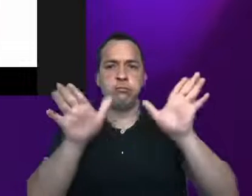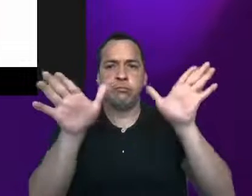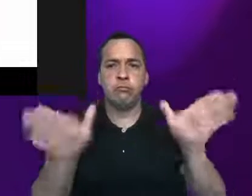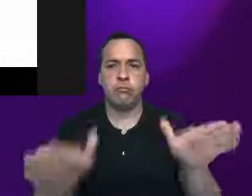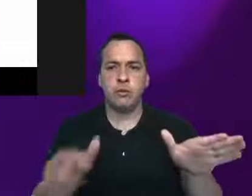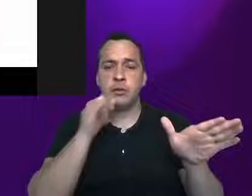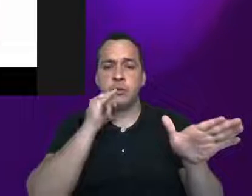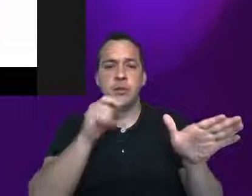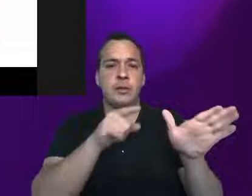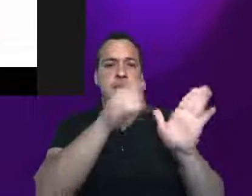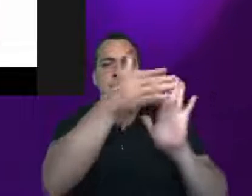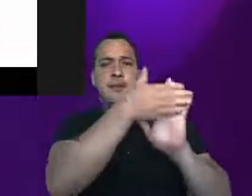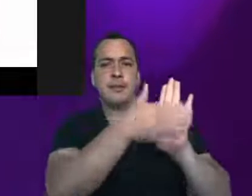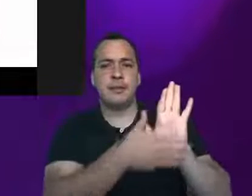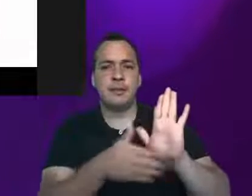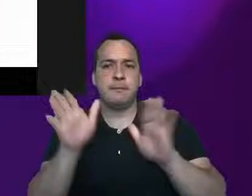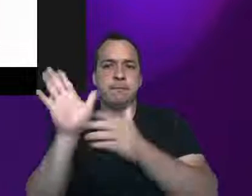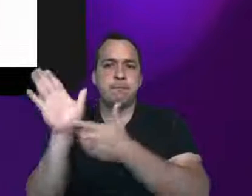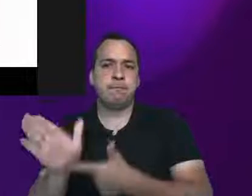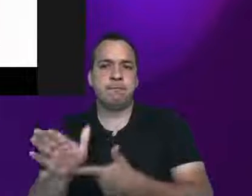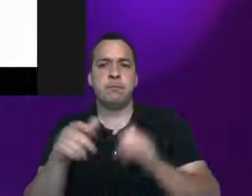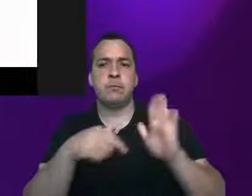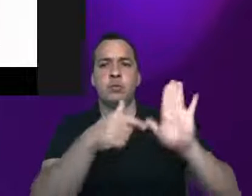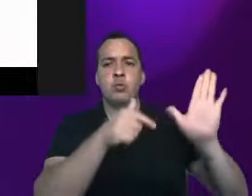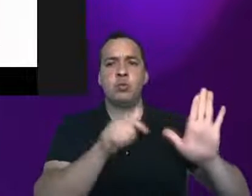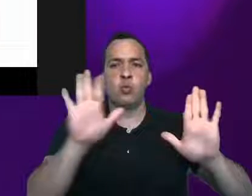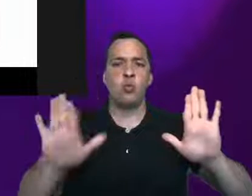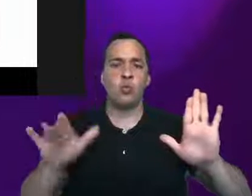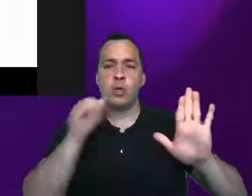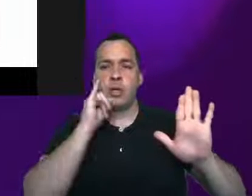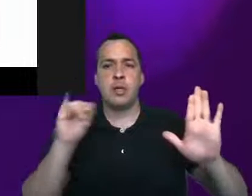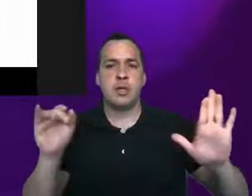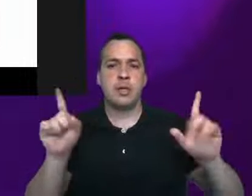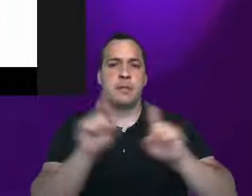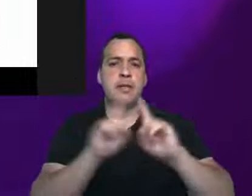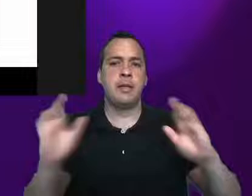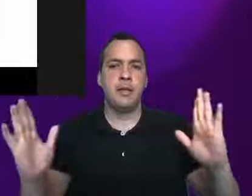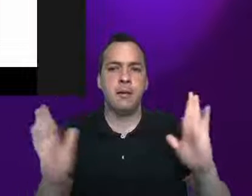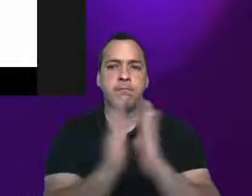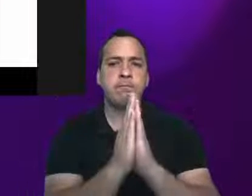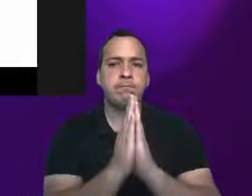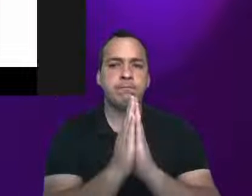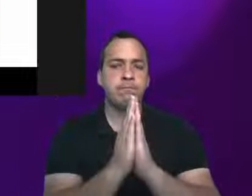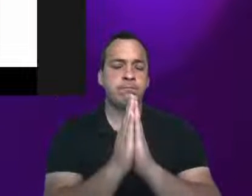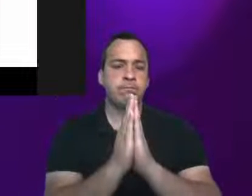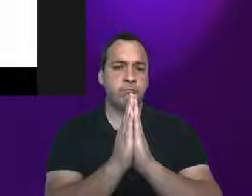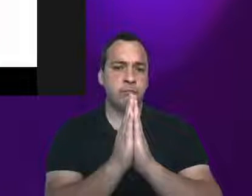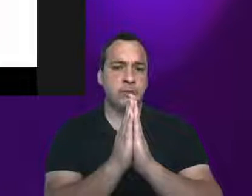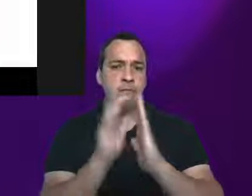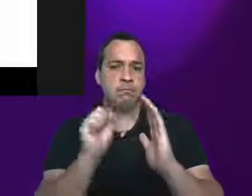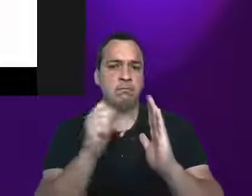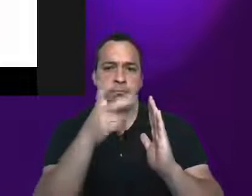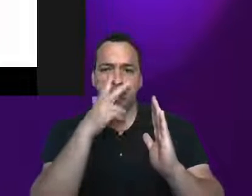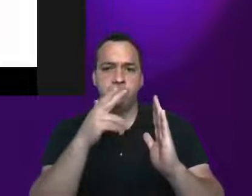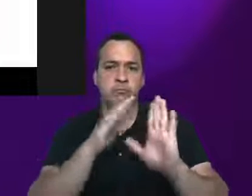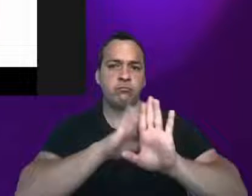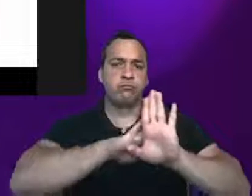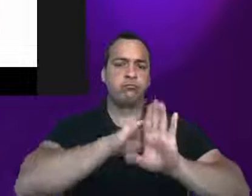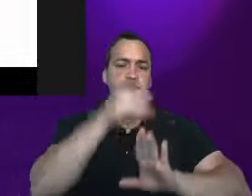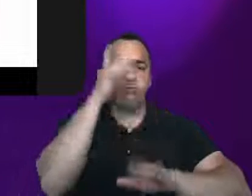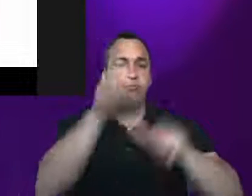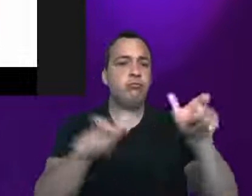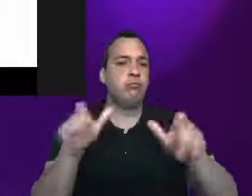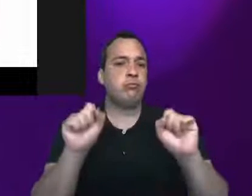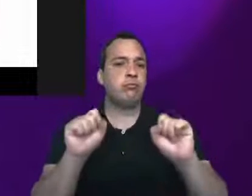ventrículo, tanto direito ou esquerdo, encostando uma nas outras, é uma análise subjetiva de que esse paciente pode